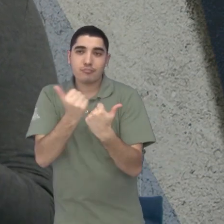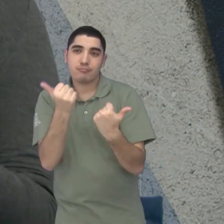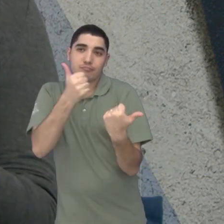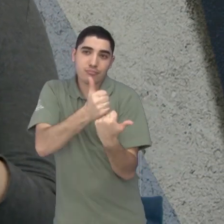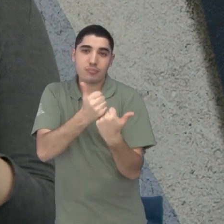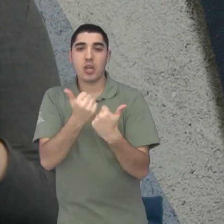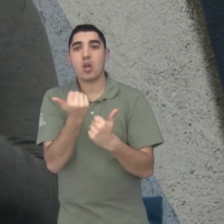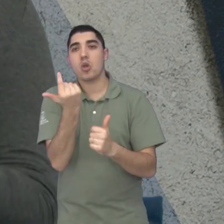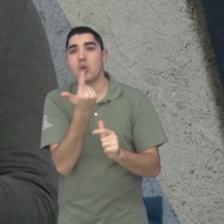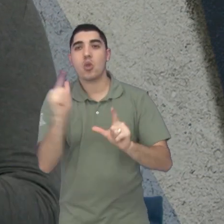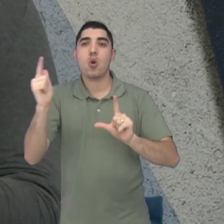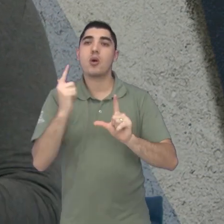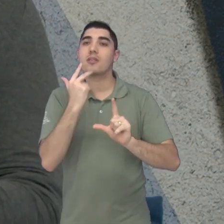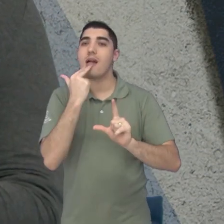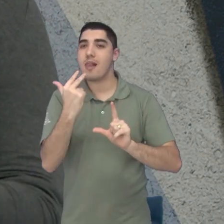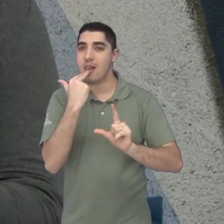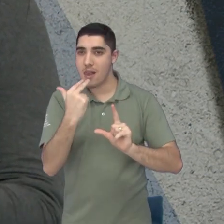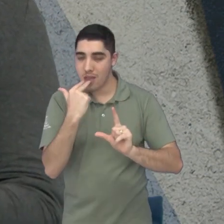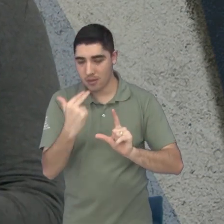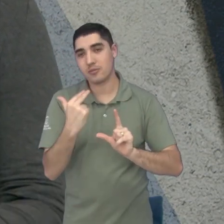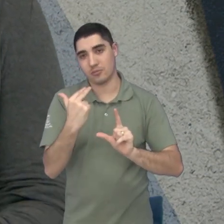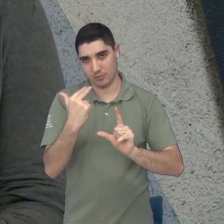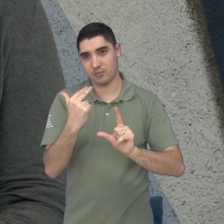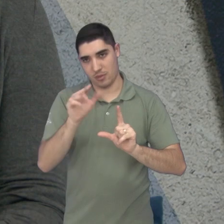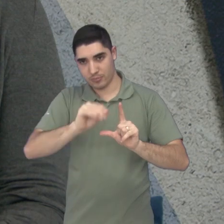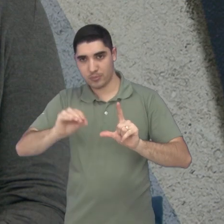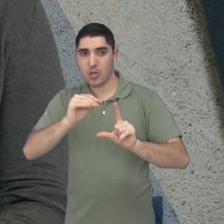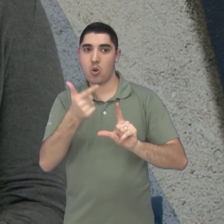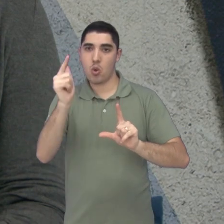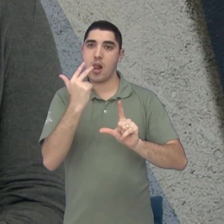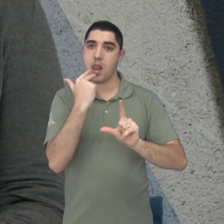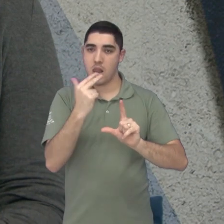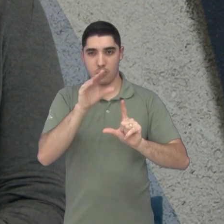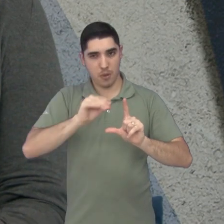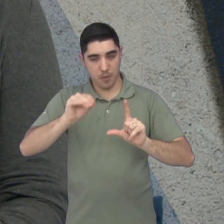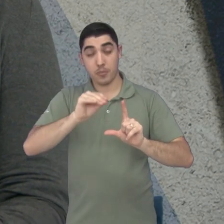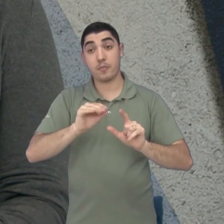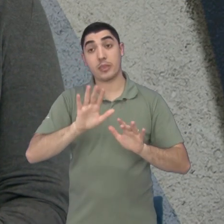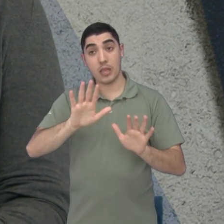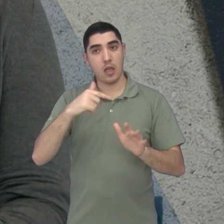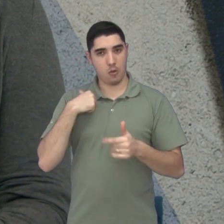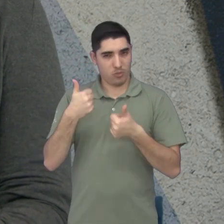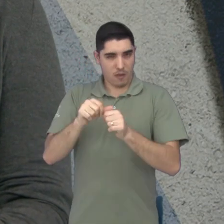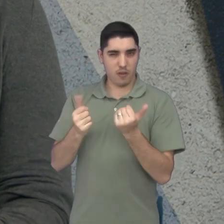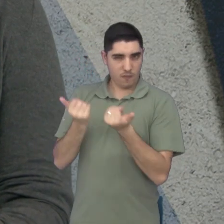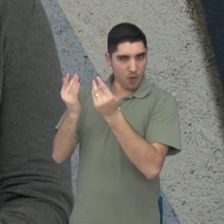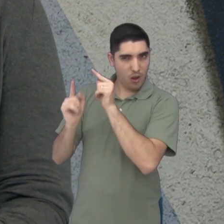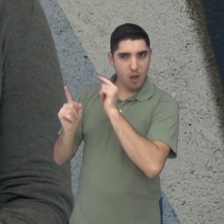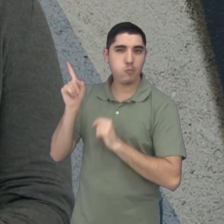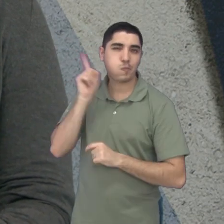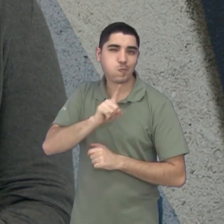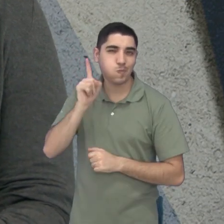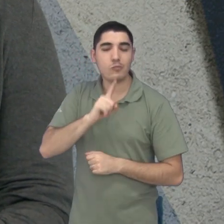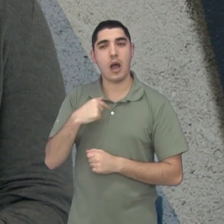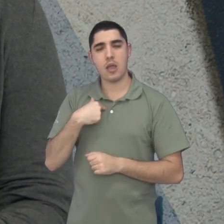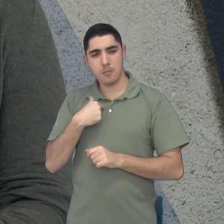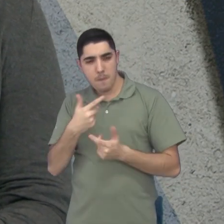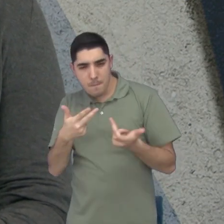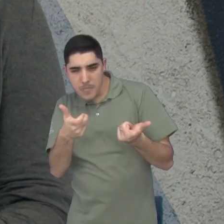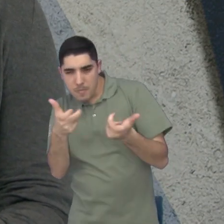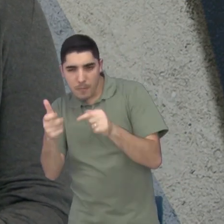falando, dando a voz para o personagem, só que em outra língua. Então, quando eu estava nos Estados Unidos, eu pegava muito esses